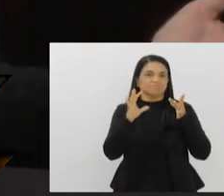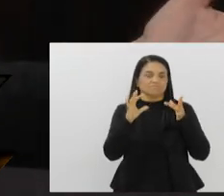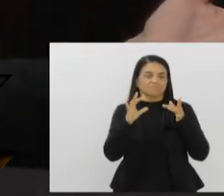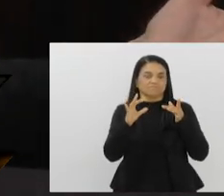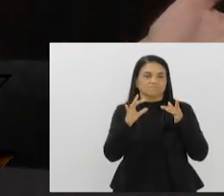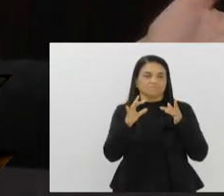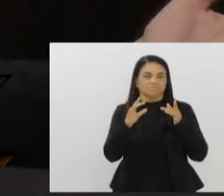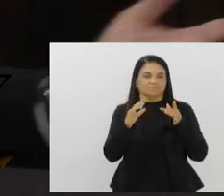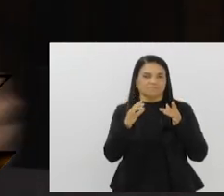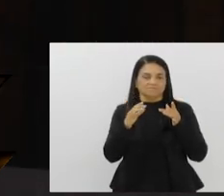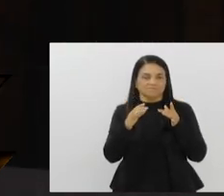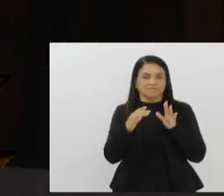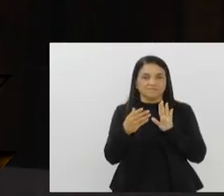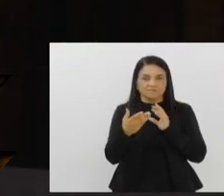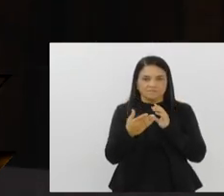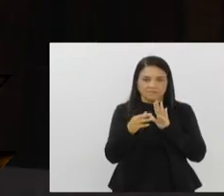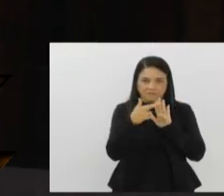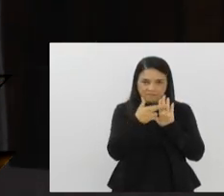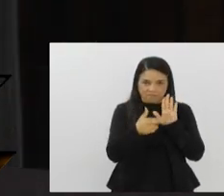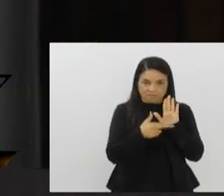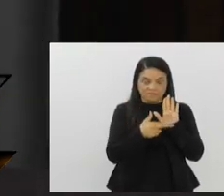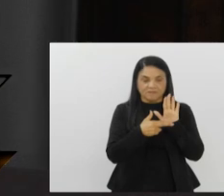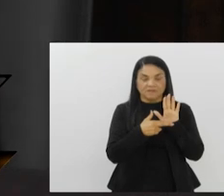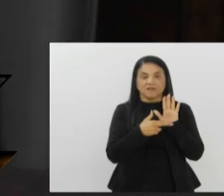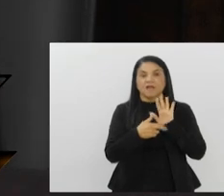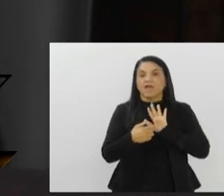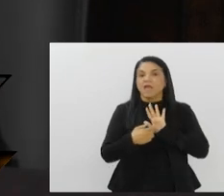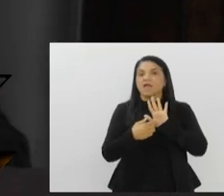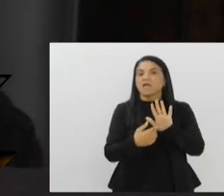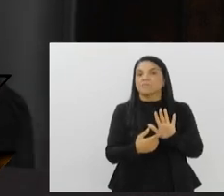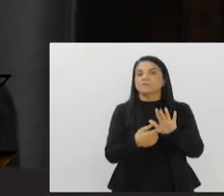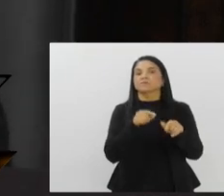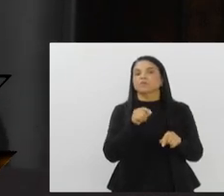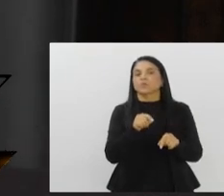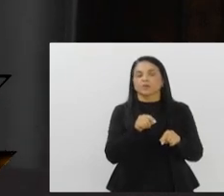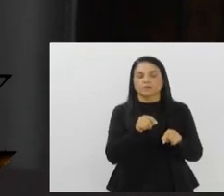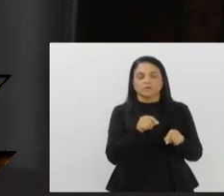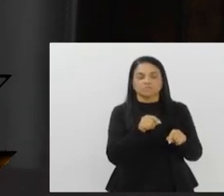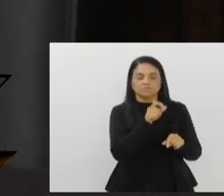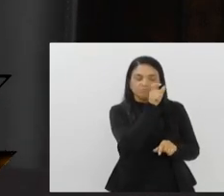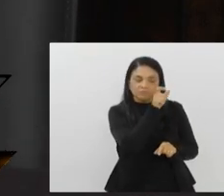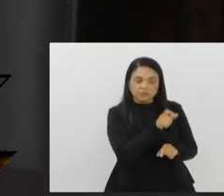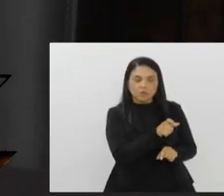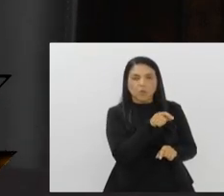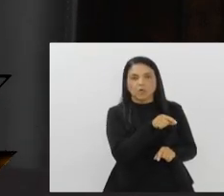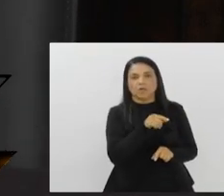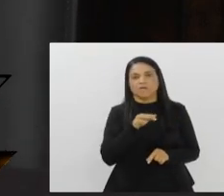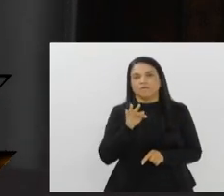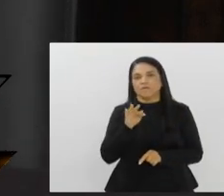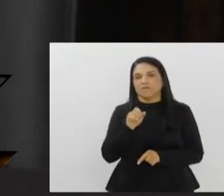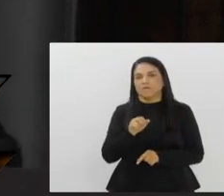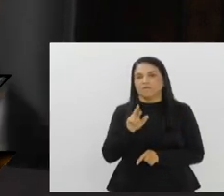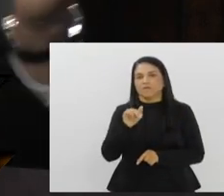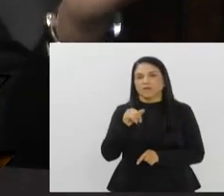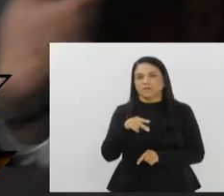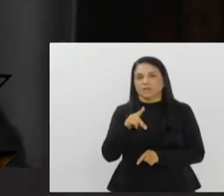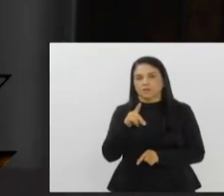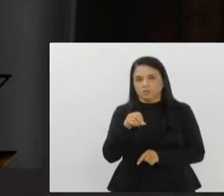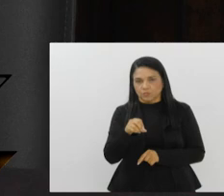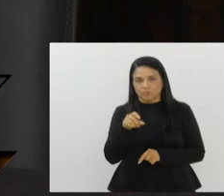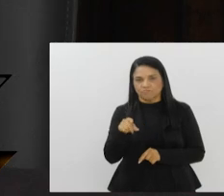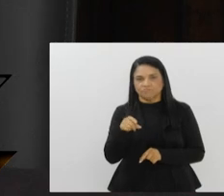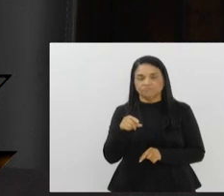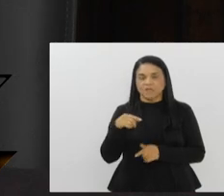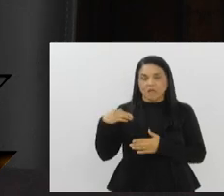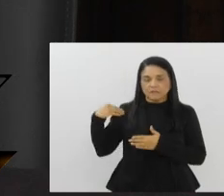muito bem representados na figura de fernes isso pela sua brilhante iniciativa já